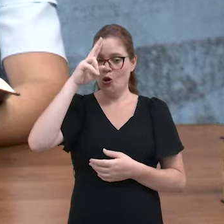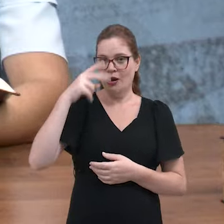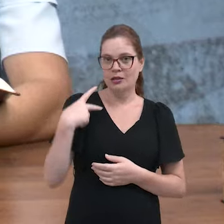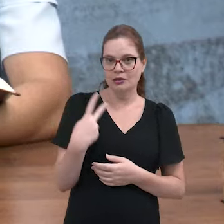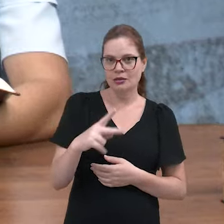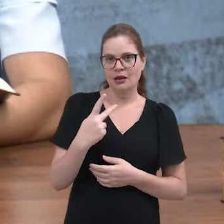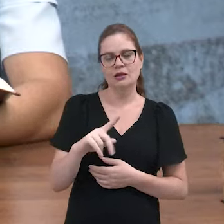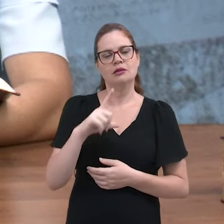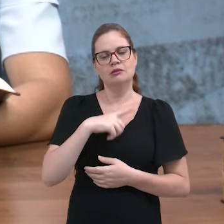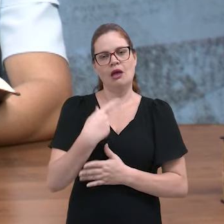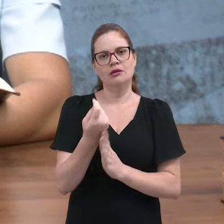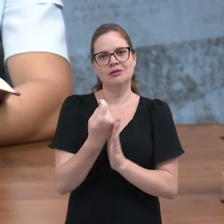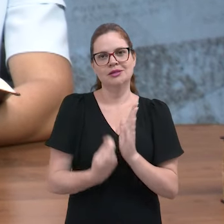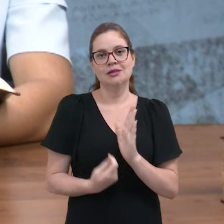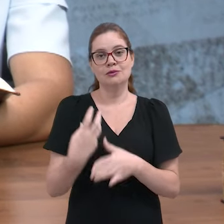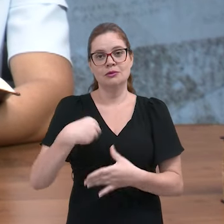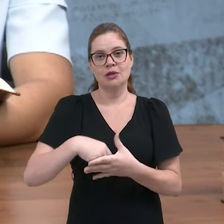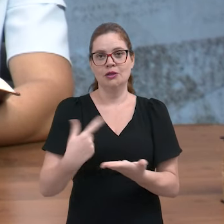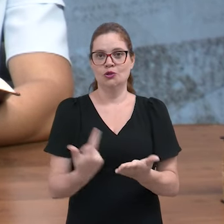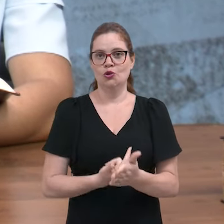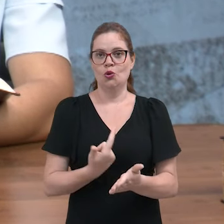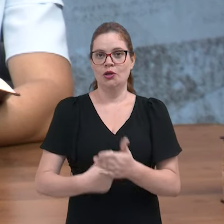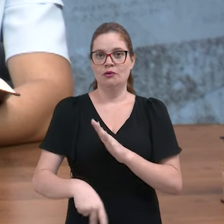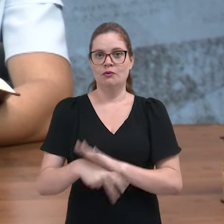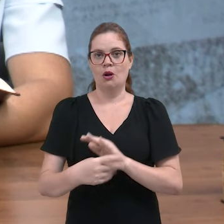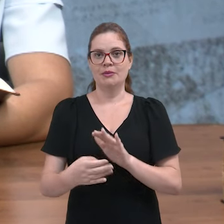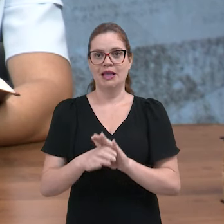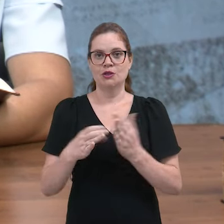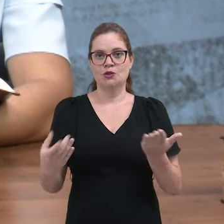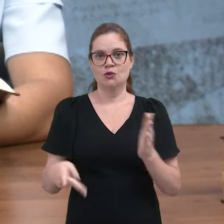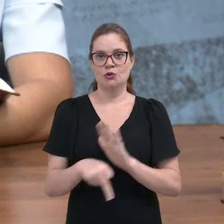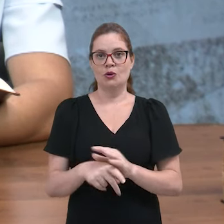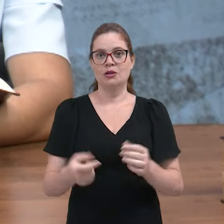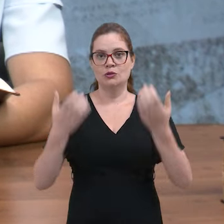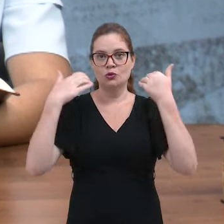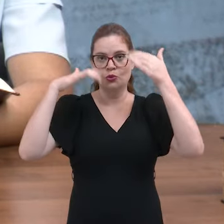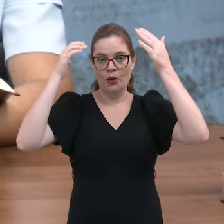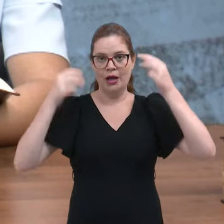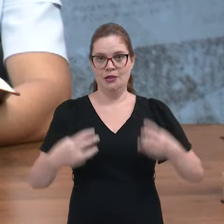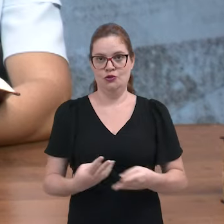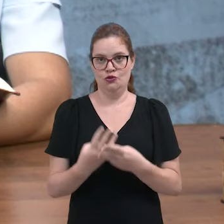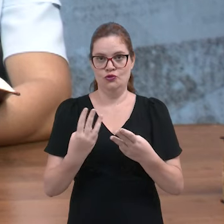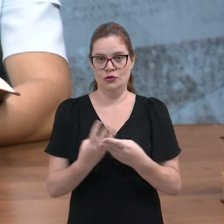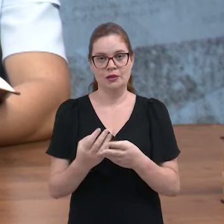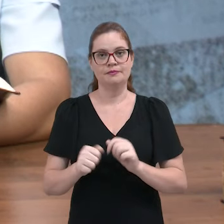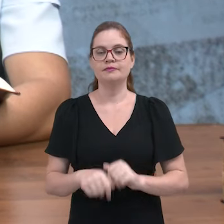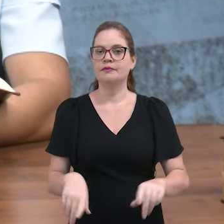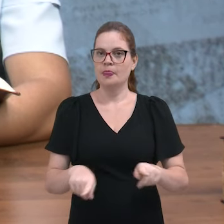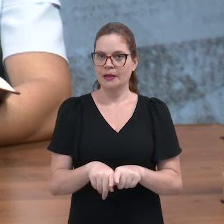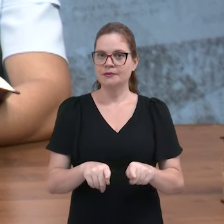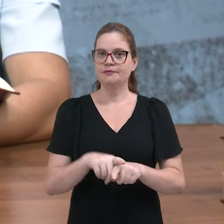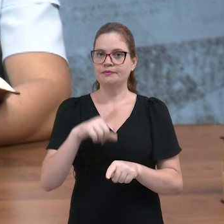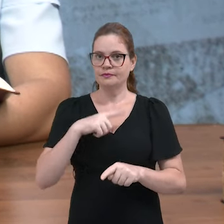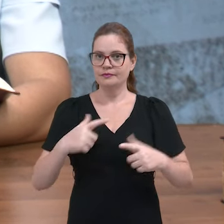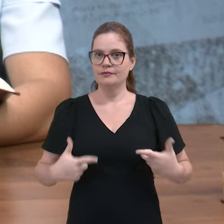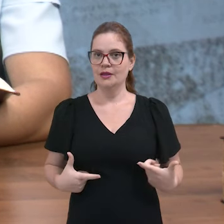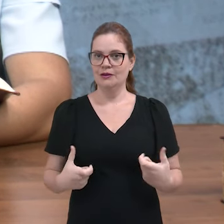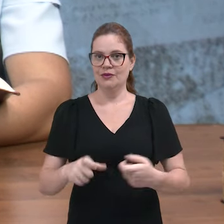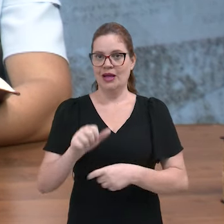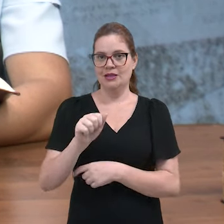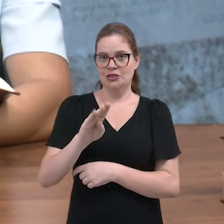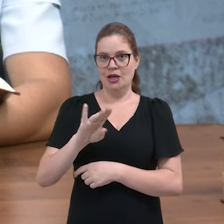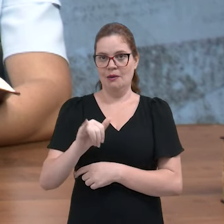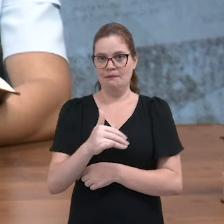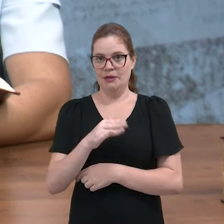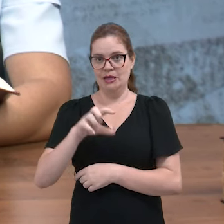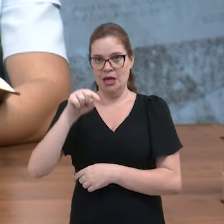livro das crônicas dos reis de Judá? Também houve guerra entre Abião e Jeroboão. E